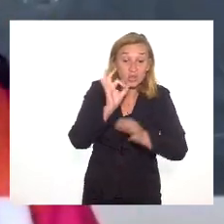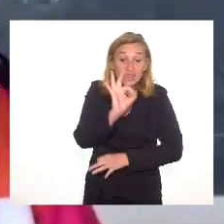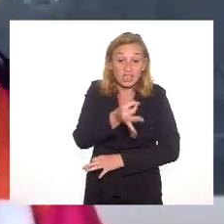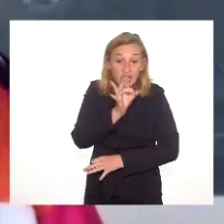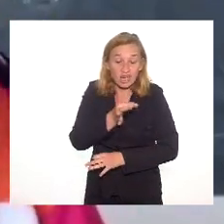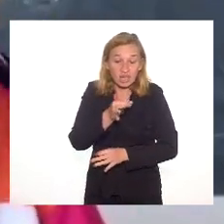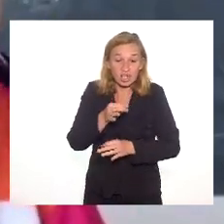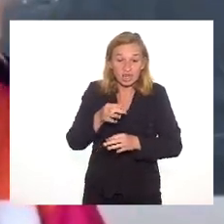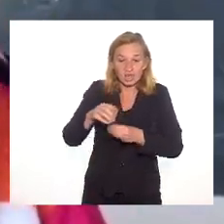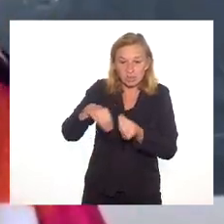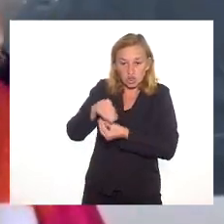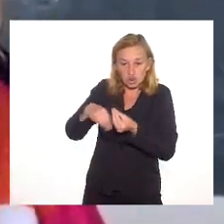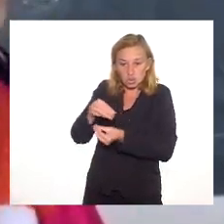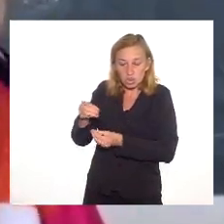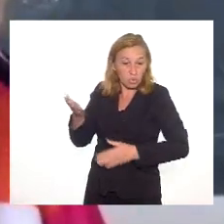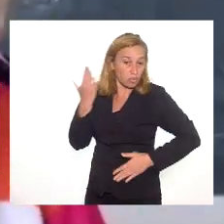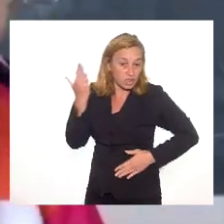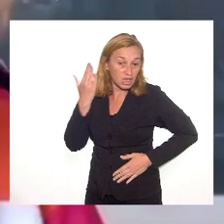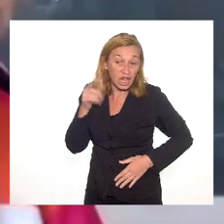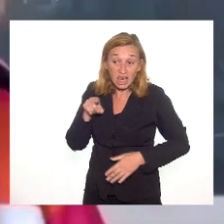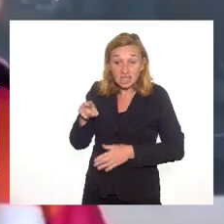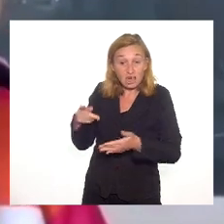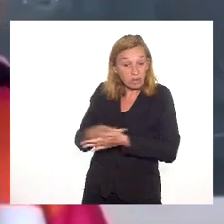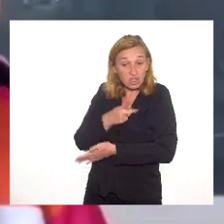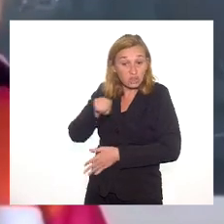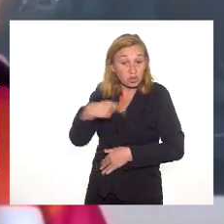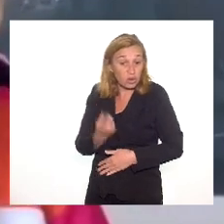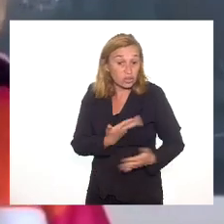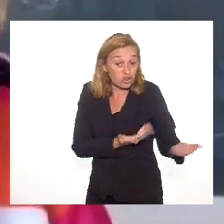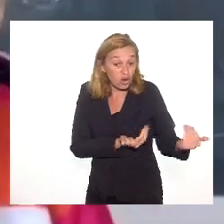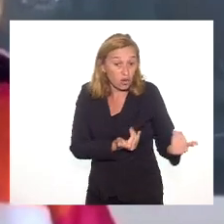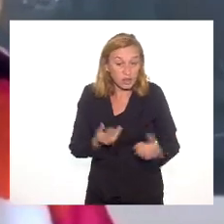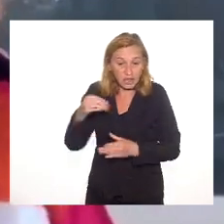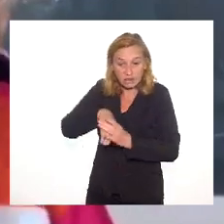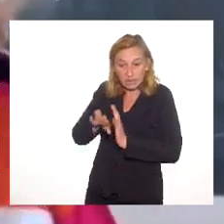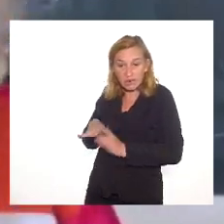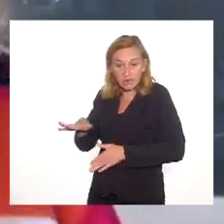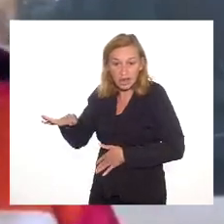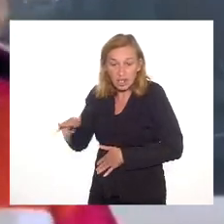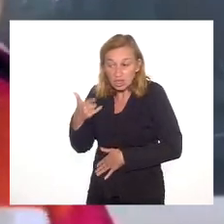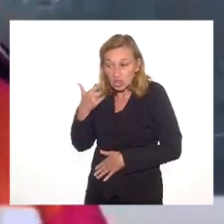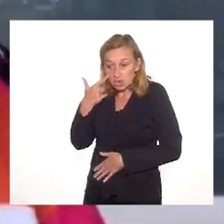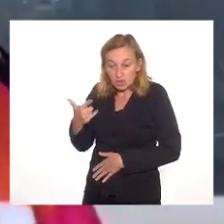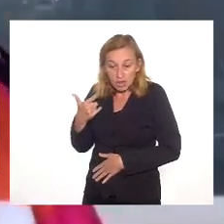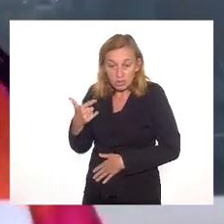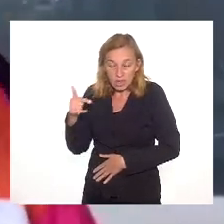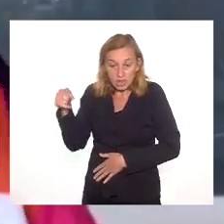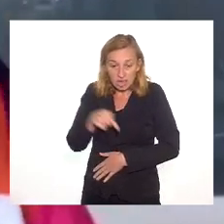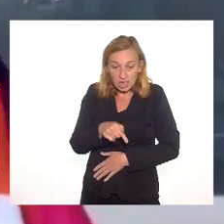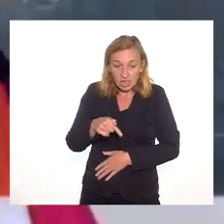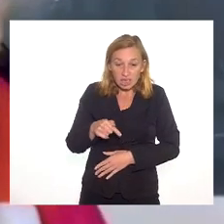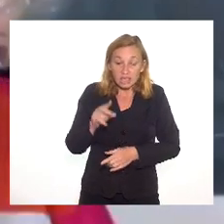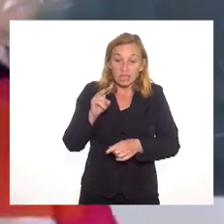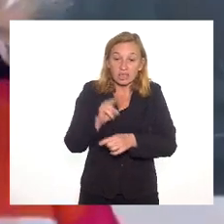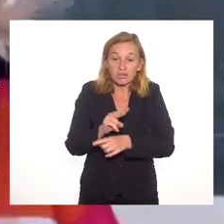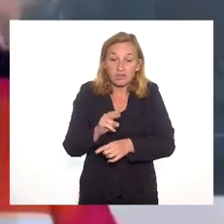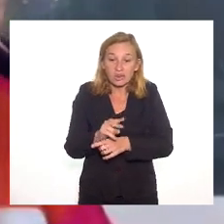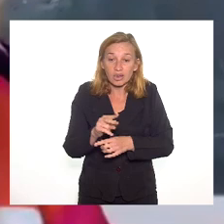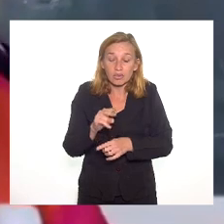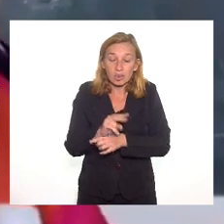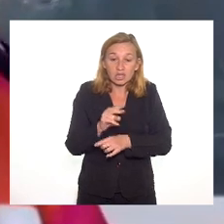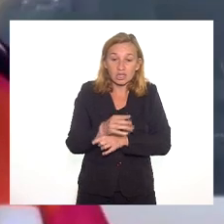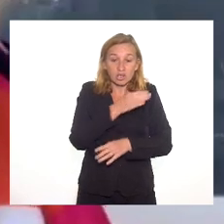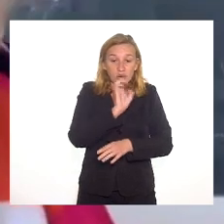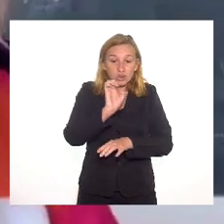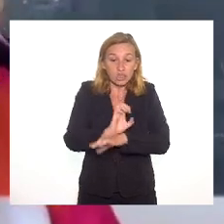envolvimento com o crime, porque é isso que está colocado para os nossos jovens na favela. A gente se levantou e veio aqui defender um Estado que muitas vezes entrou